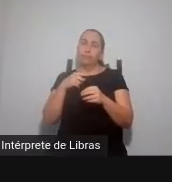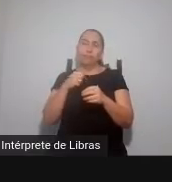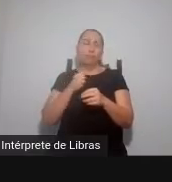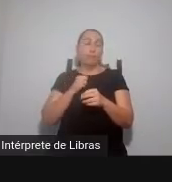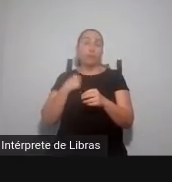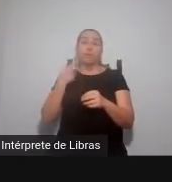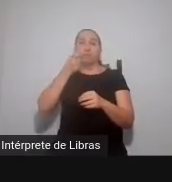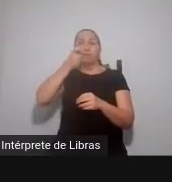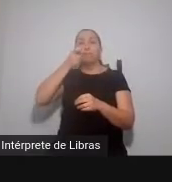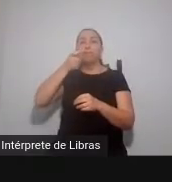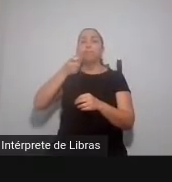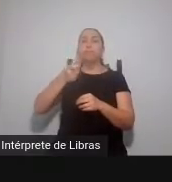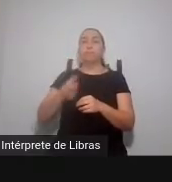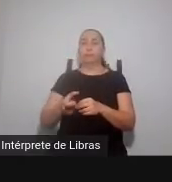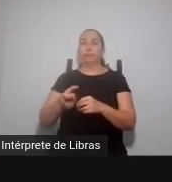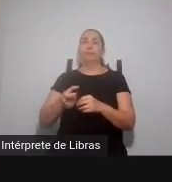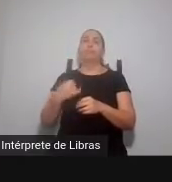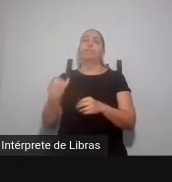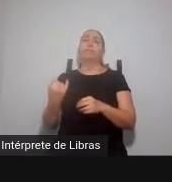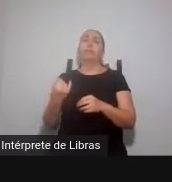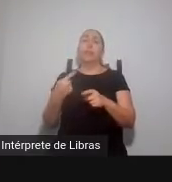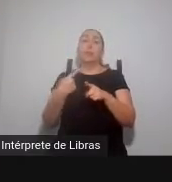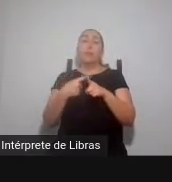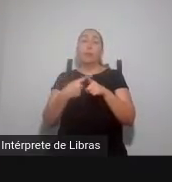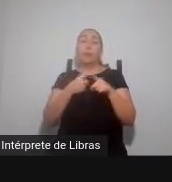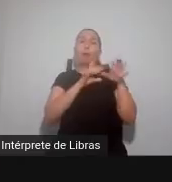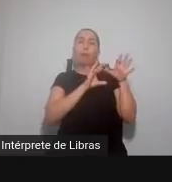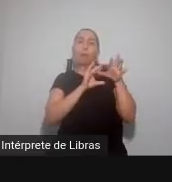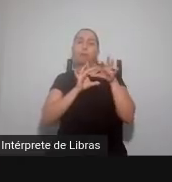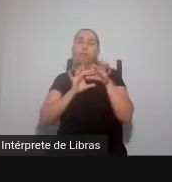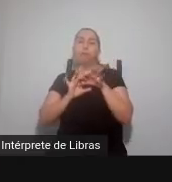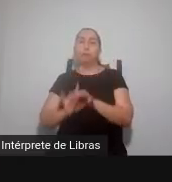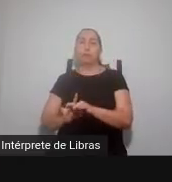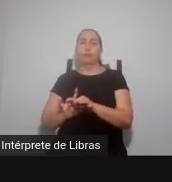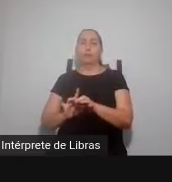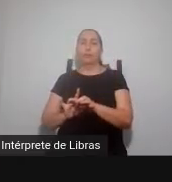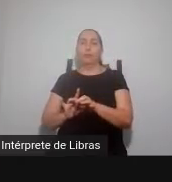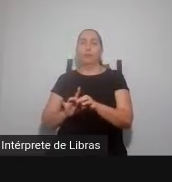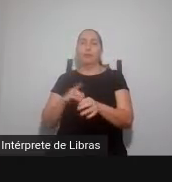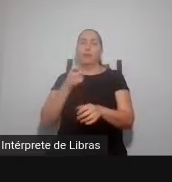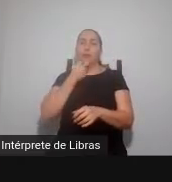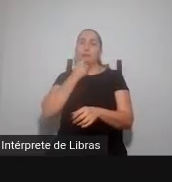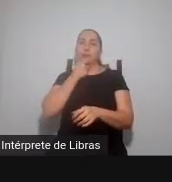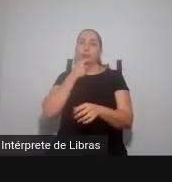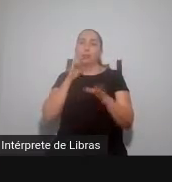de integração do inglês junto a essa proposta.